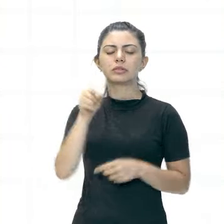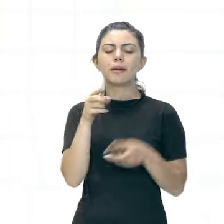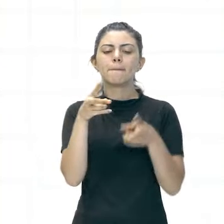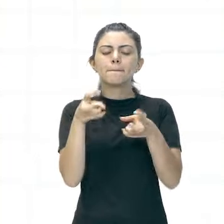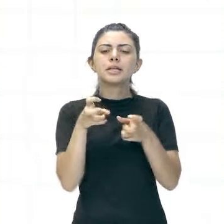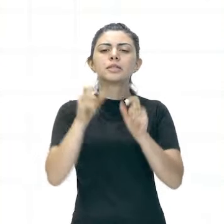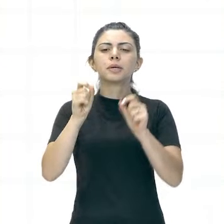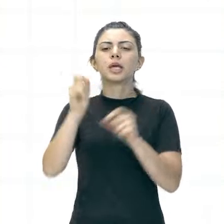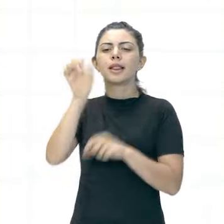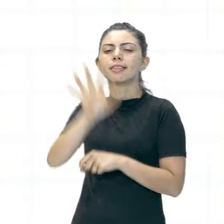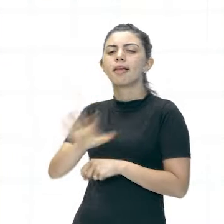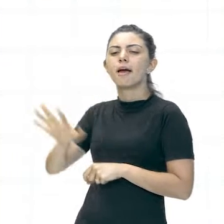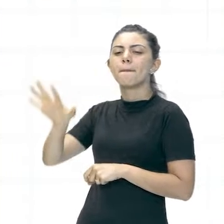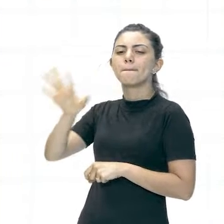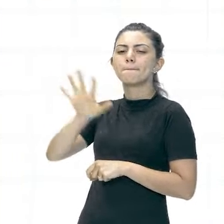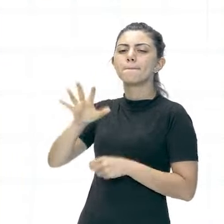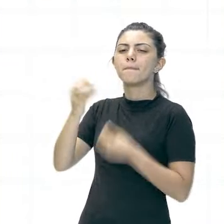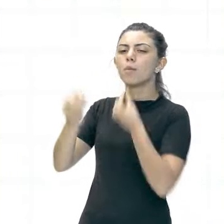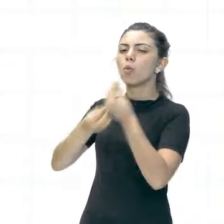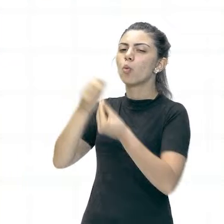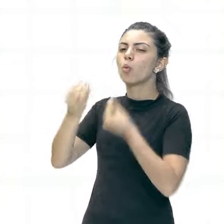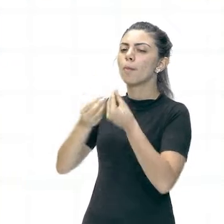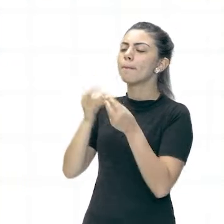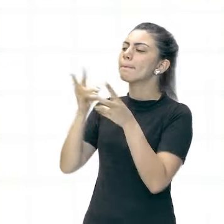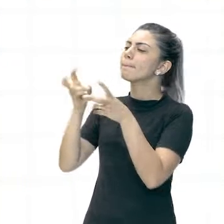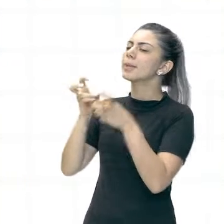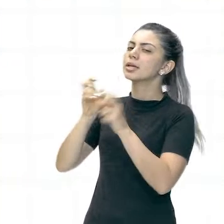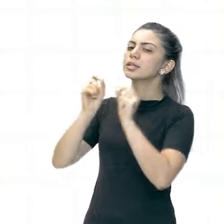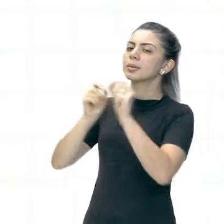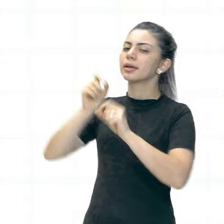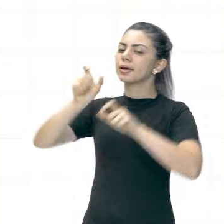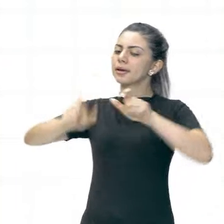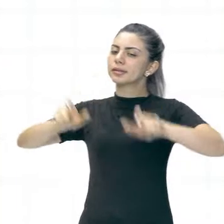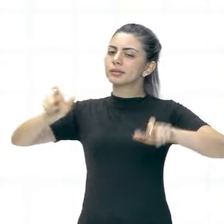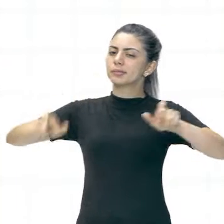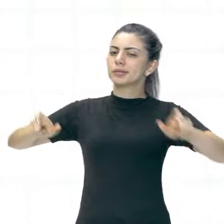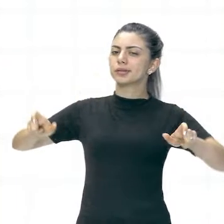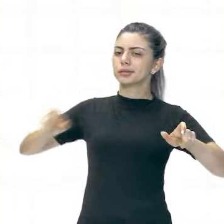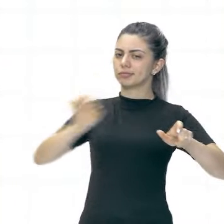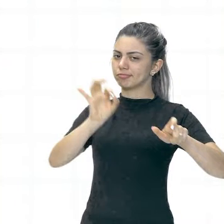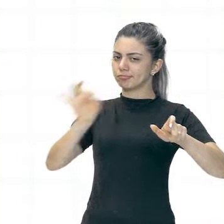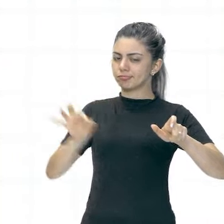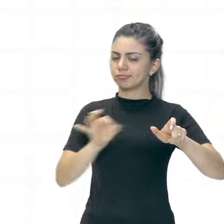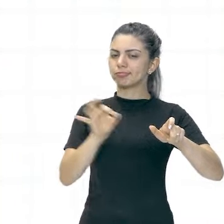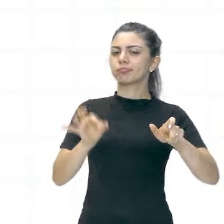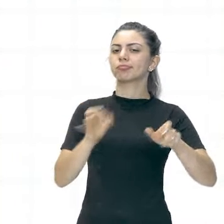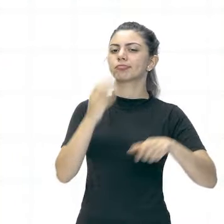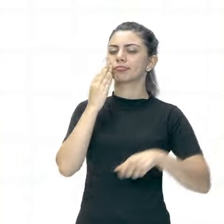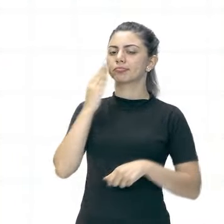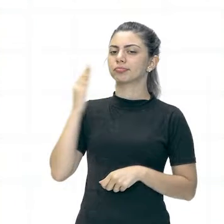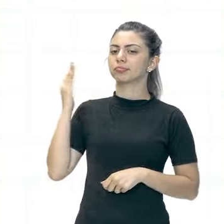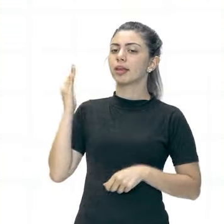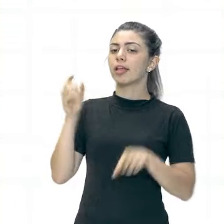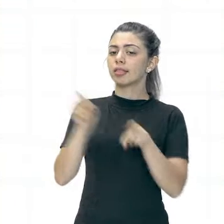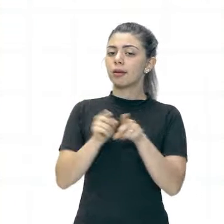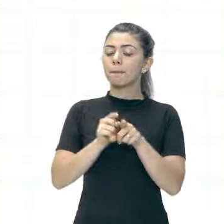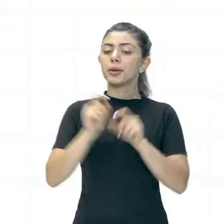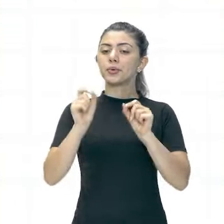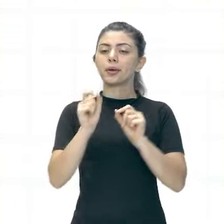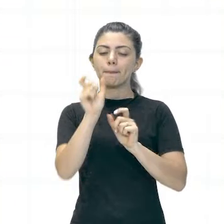das imagens. Olha só. Você pode observar que as pessoas estão espalhadas por esse ambiente. Você tem